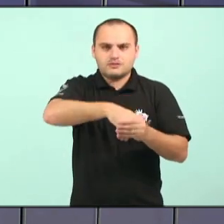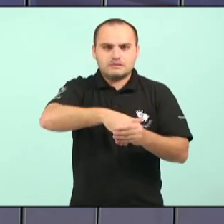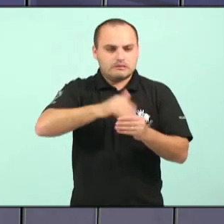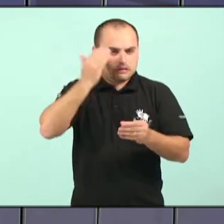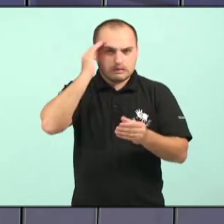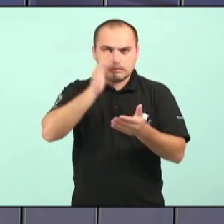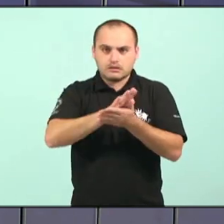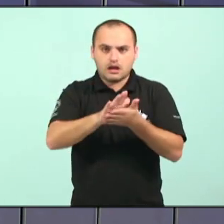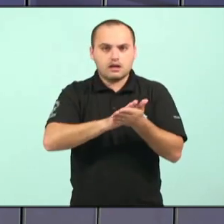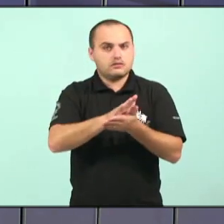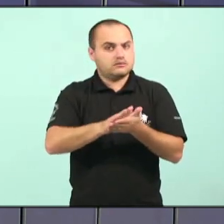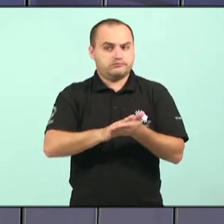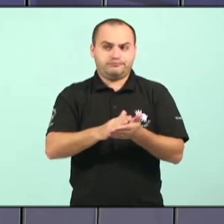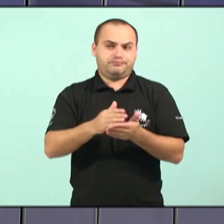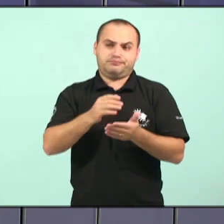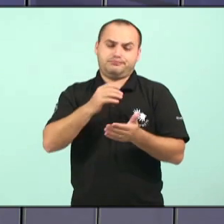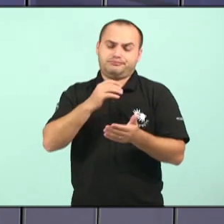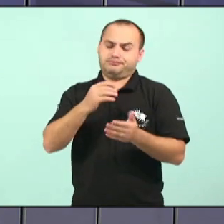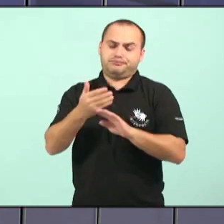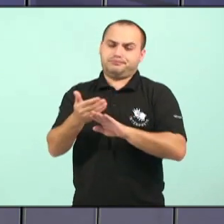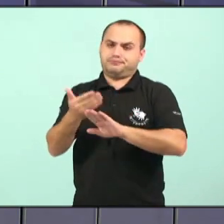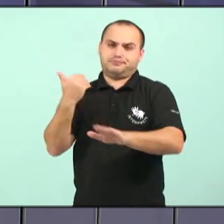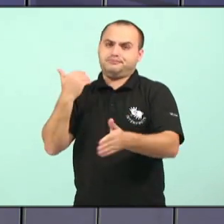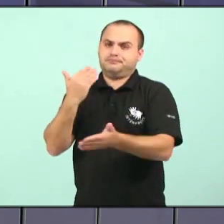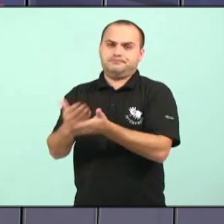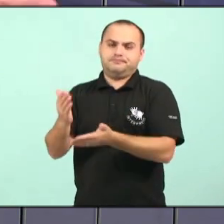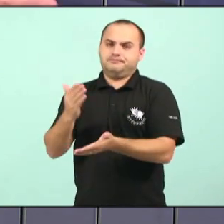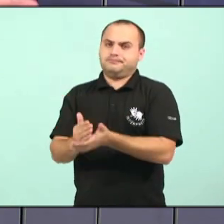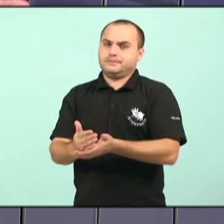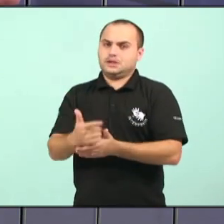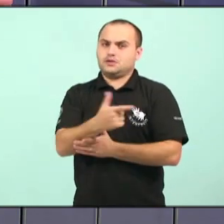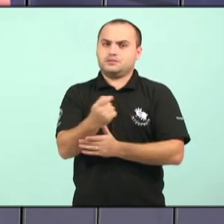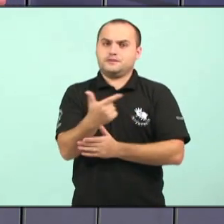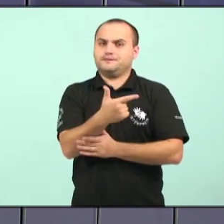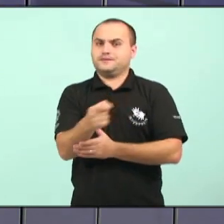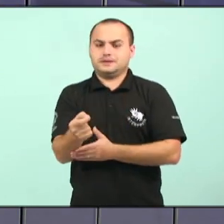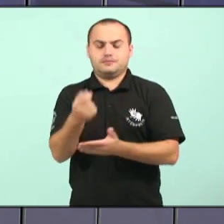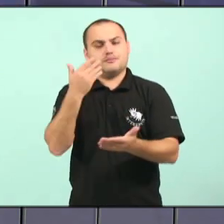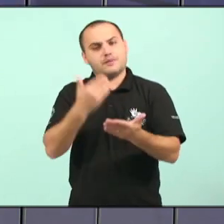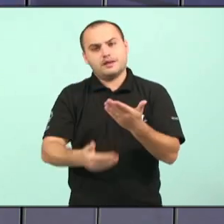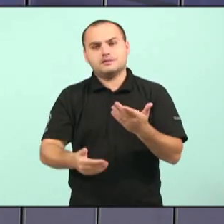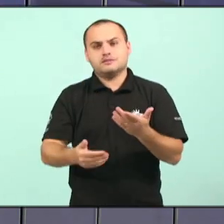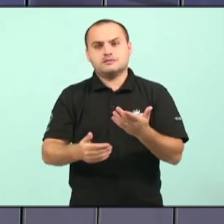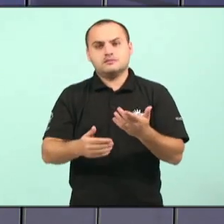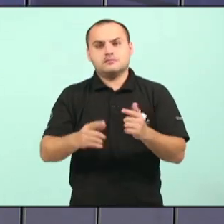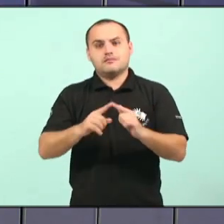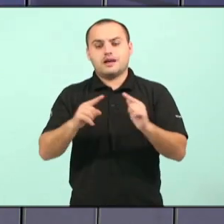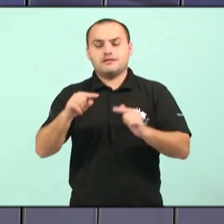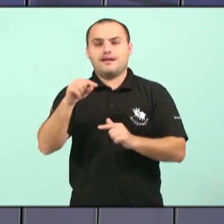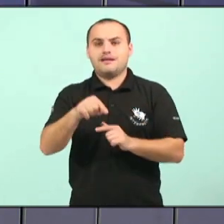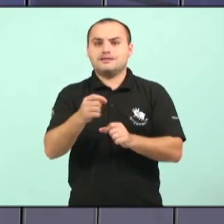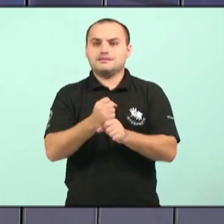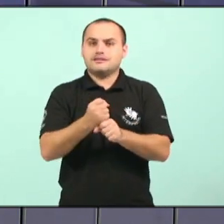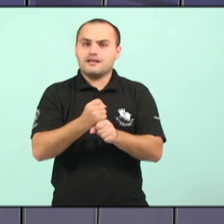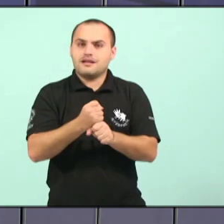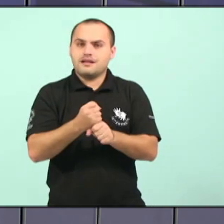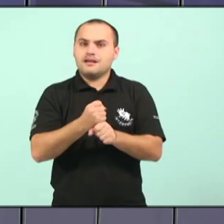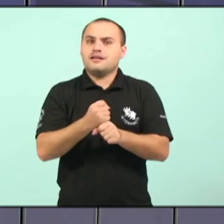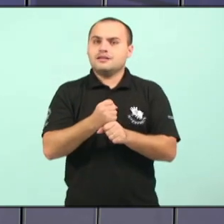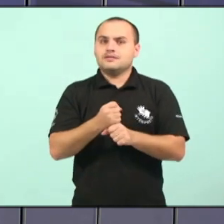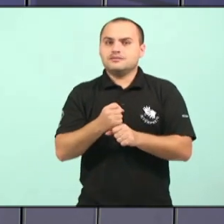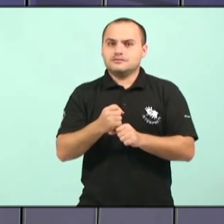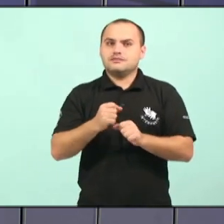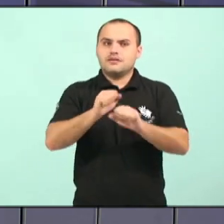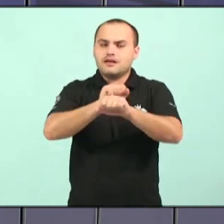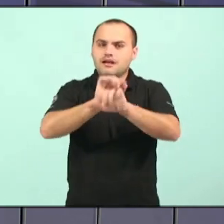ruas, vai ficar para trás e não vai ser eleito em 2020. E essa última eleição deixou bem claro tudo isso, né? Políticos tradicionais acabaram